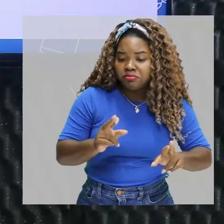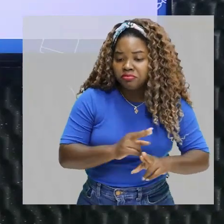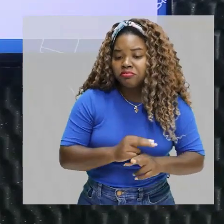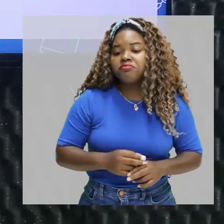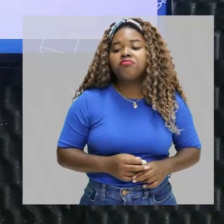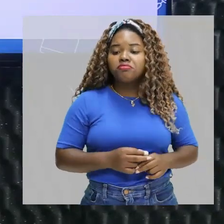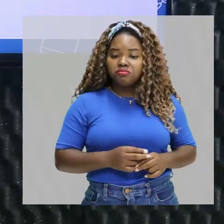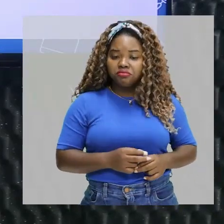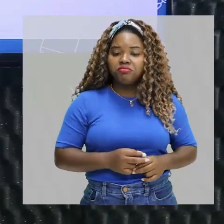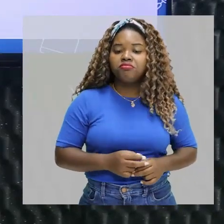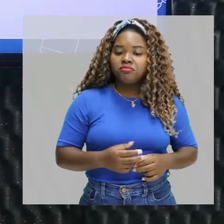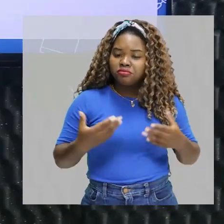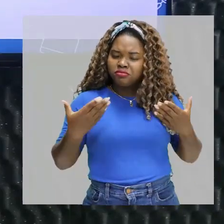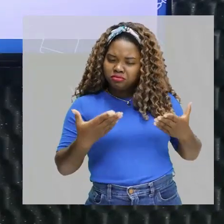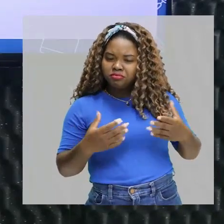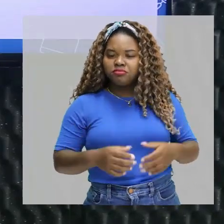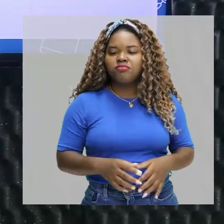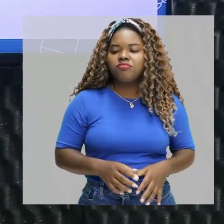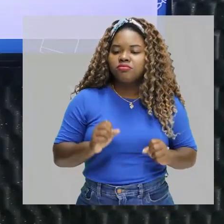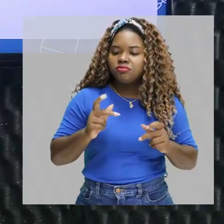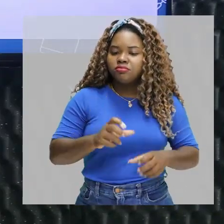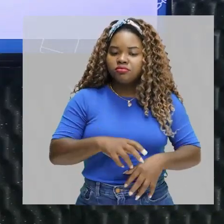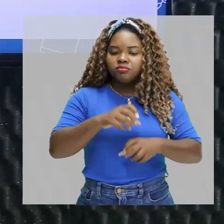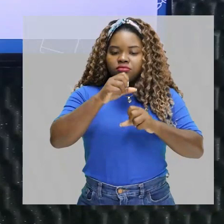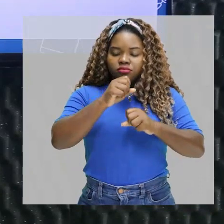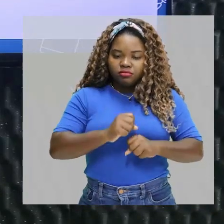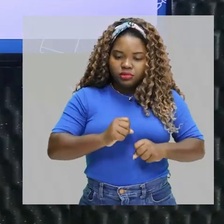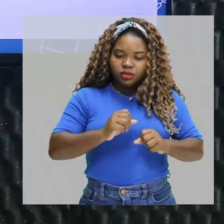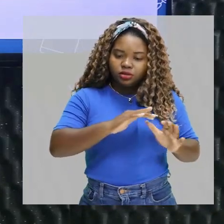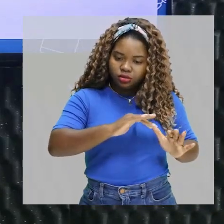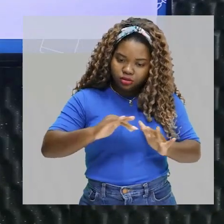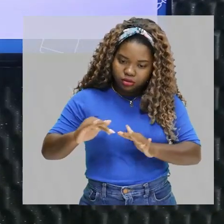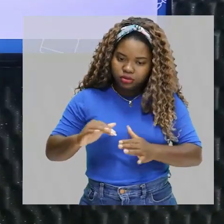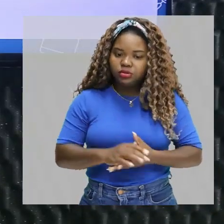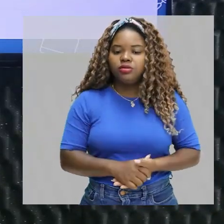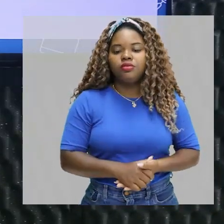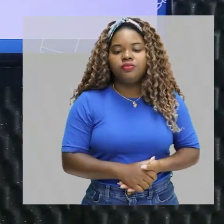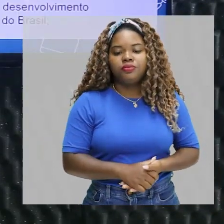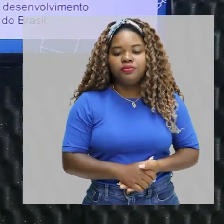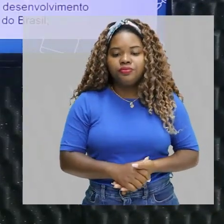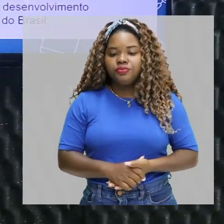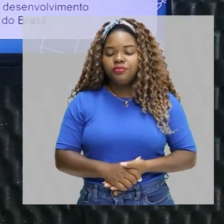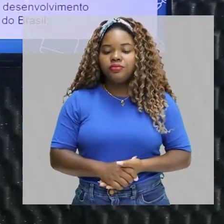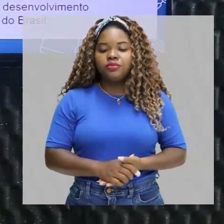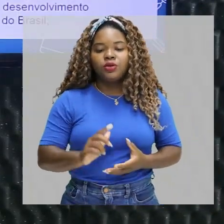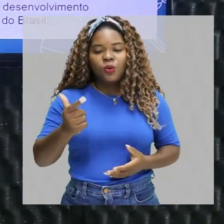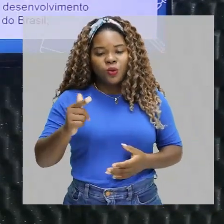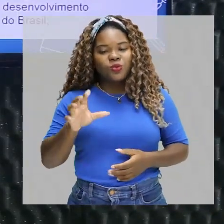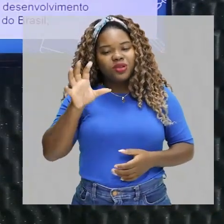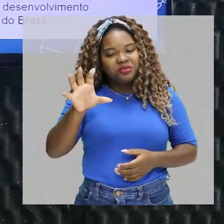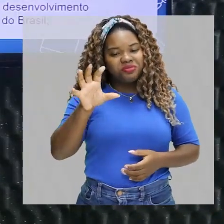se os potenciais bacana ó respira Bora evoluir vamos falar da próxima região